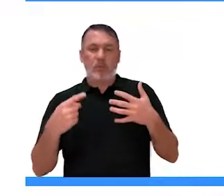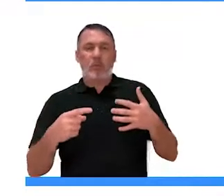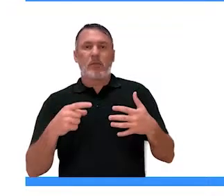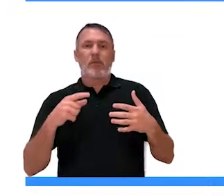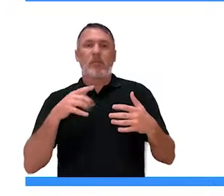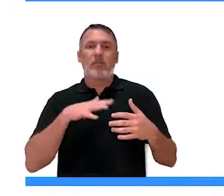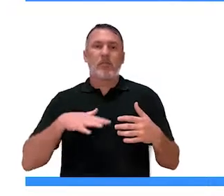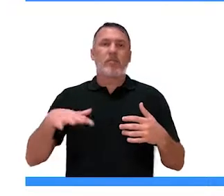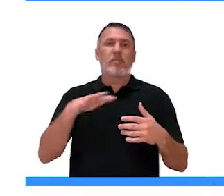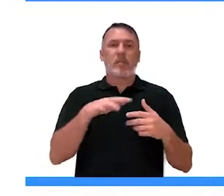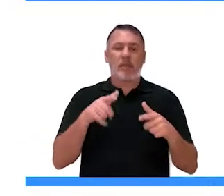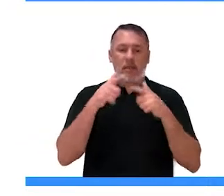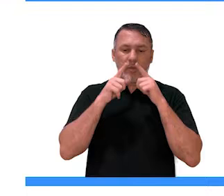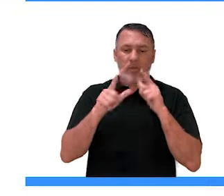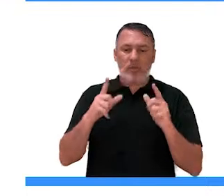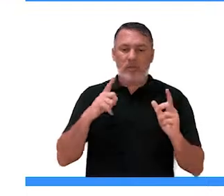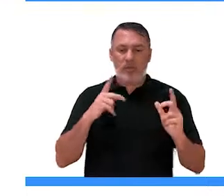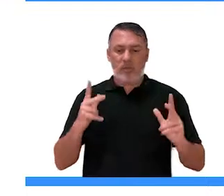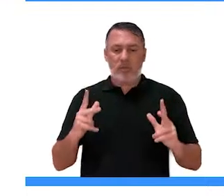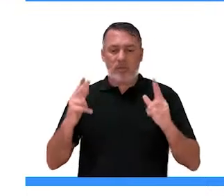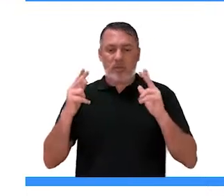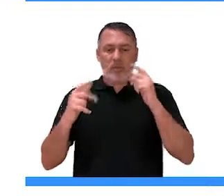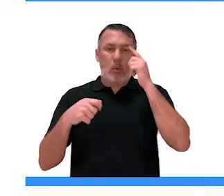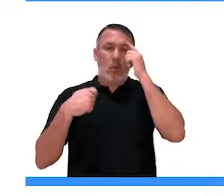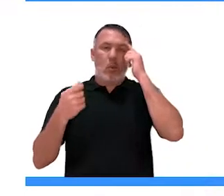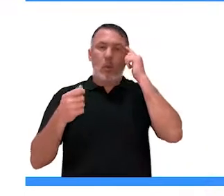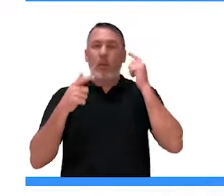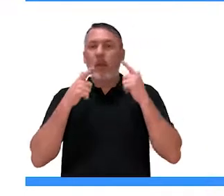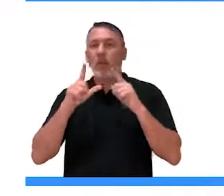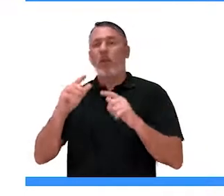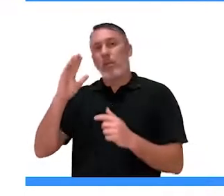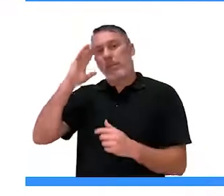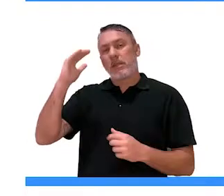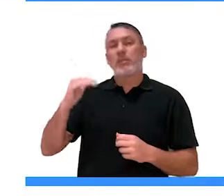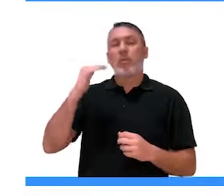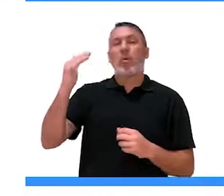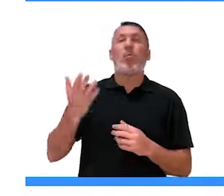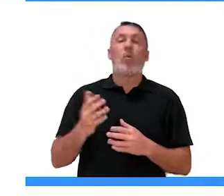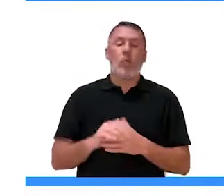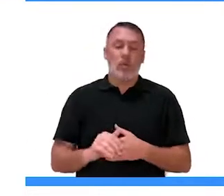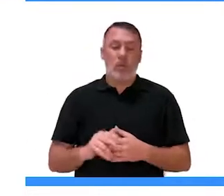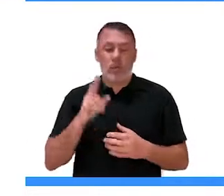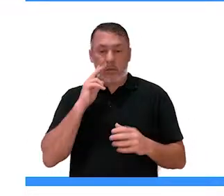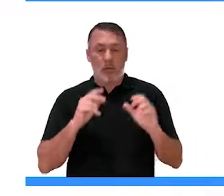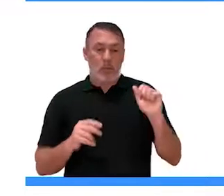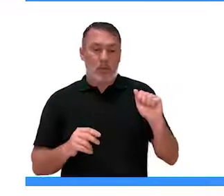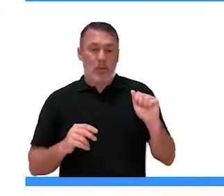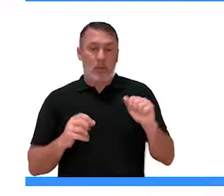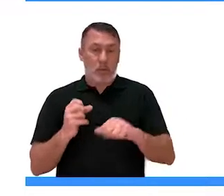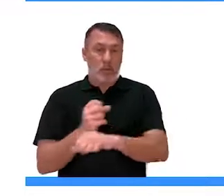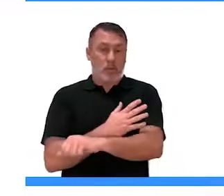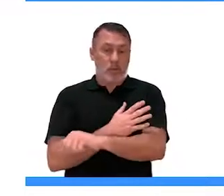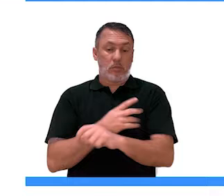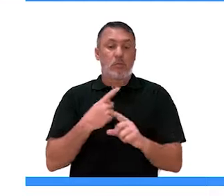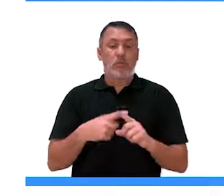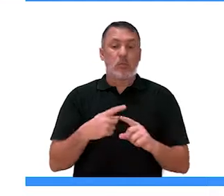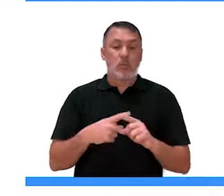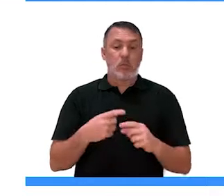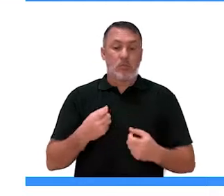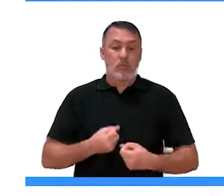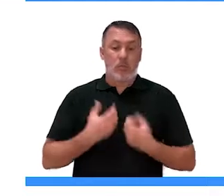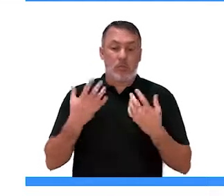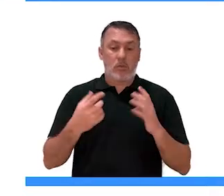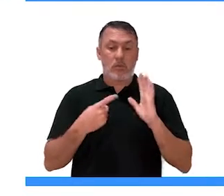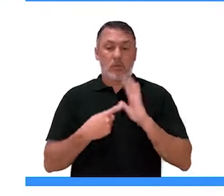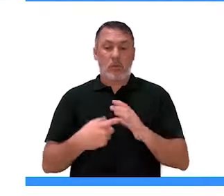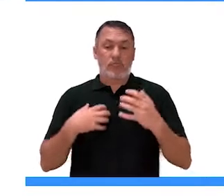quais se destacam as funções da linguagem. Nesse fragmento, a função da linguagem predominante é a emotiva, porque o